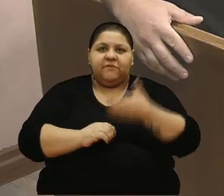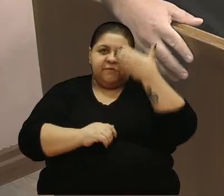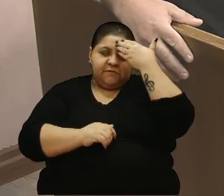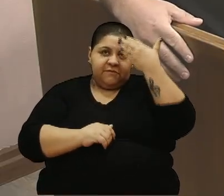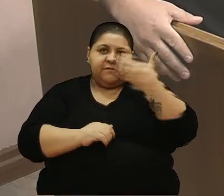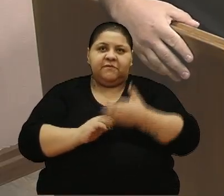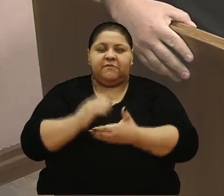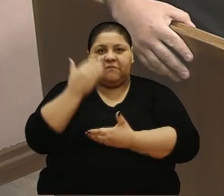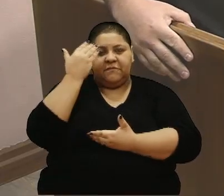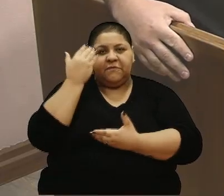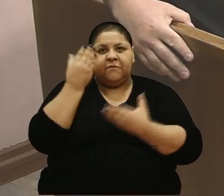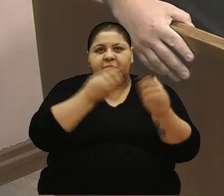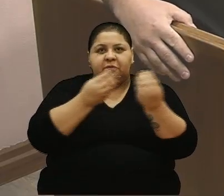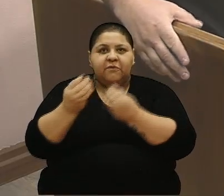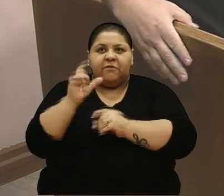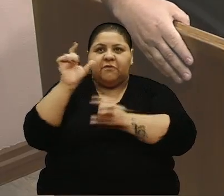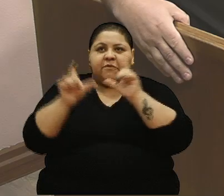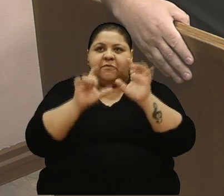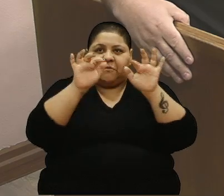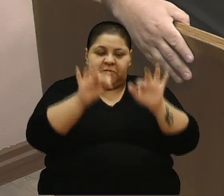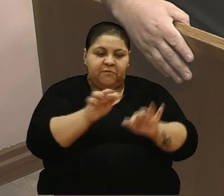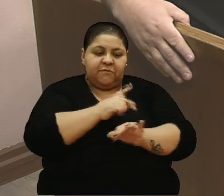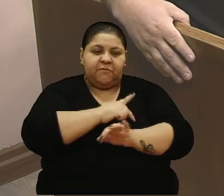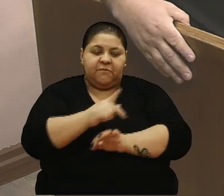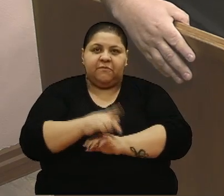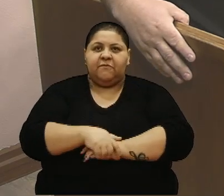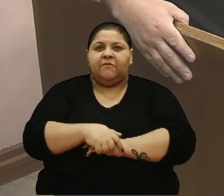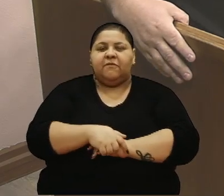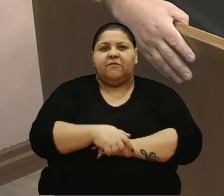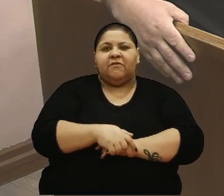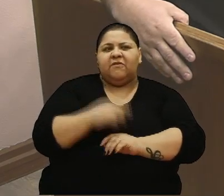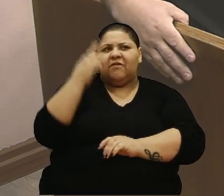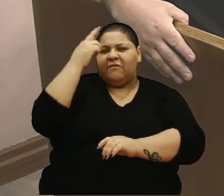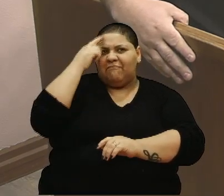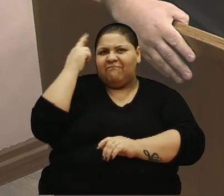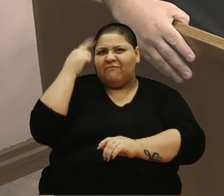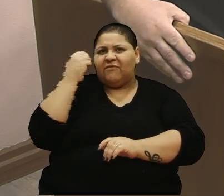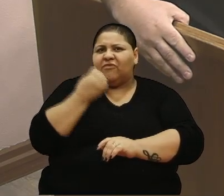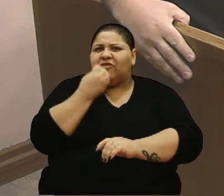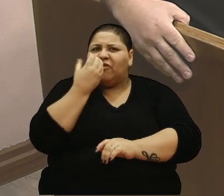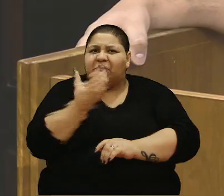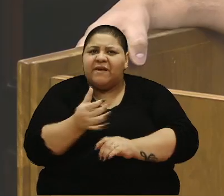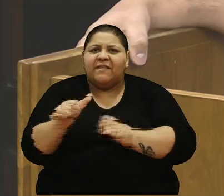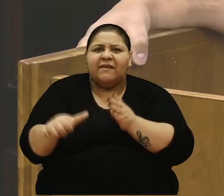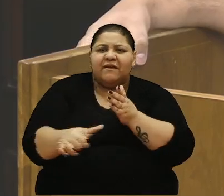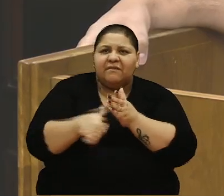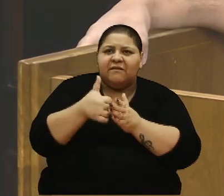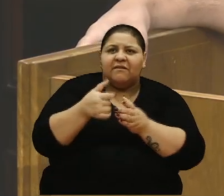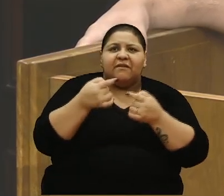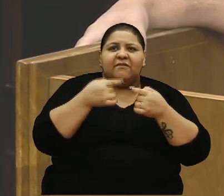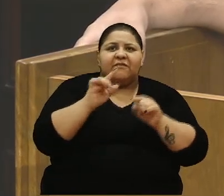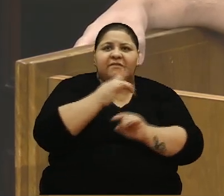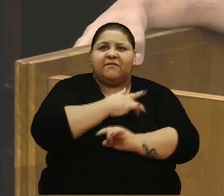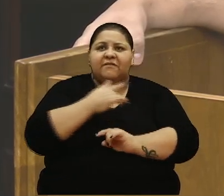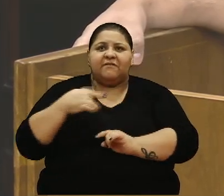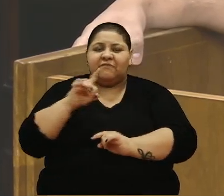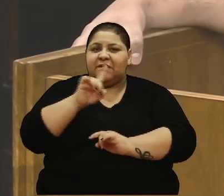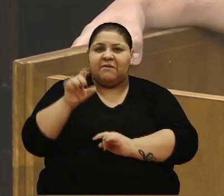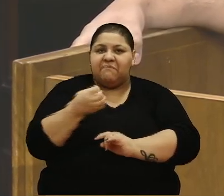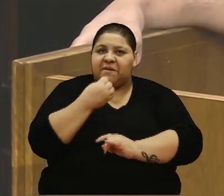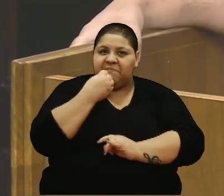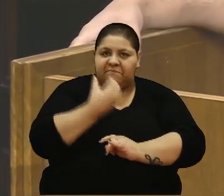vereador. Muitas pessoas, para concluir, presidente, disseram, Rafael, mas tu tá bem, tu já tá melhor, mas a minha saúde não tá bem.